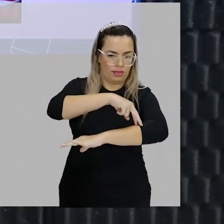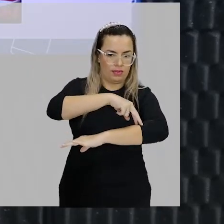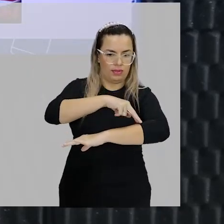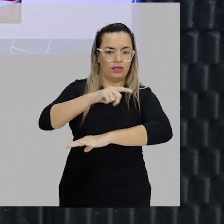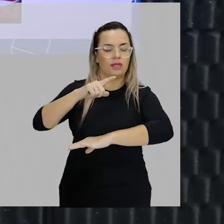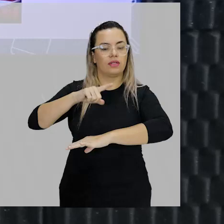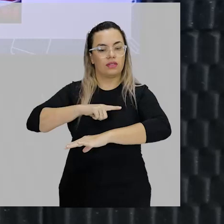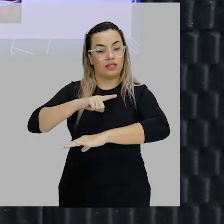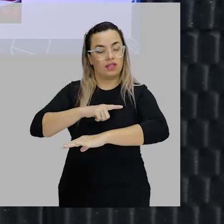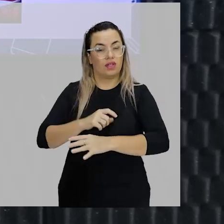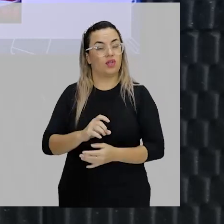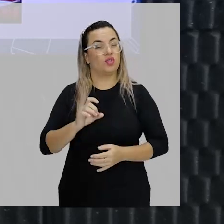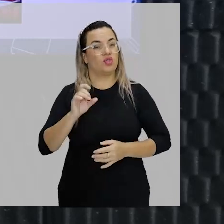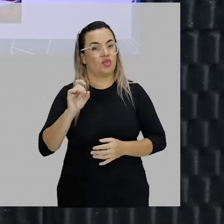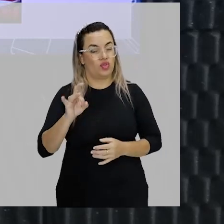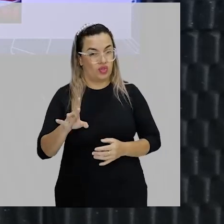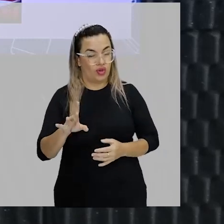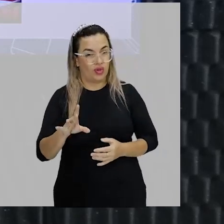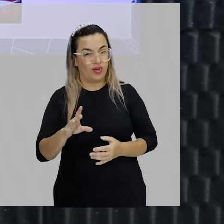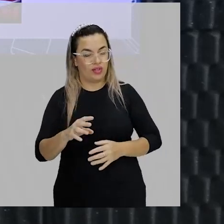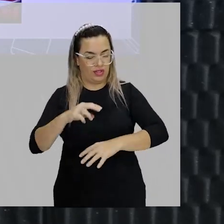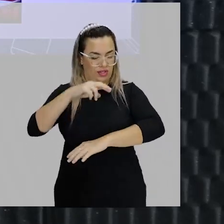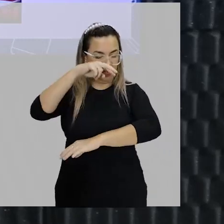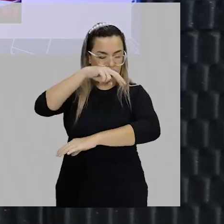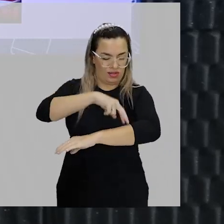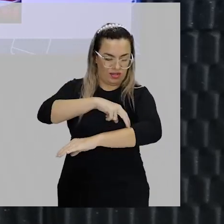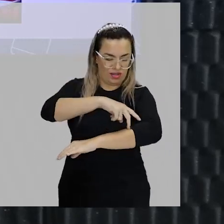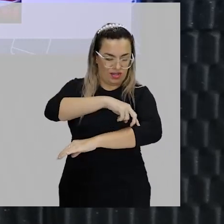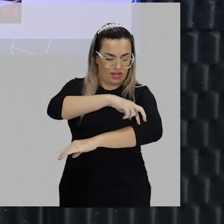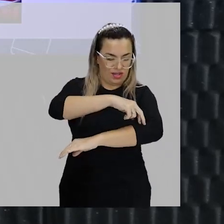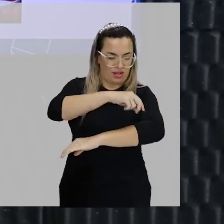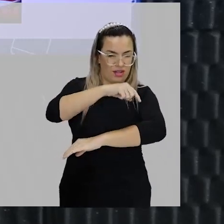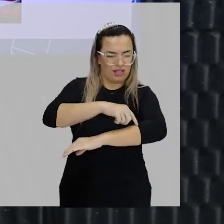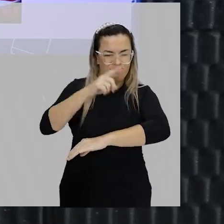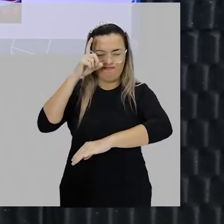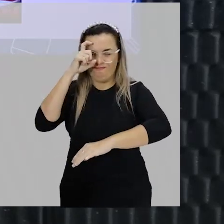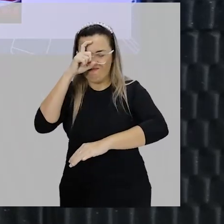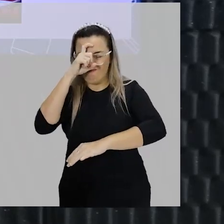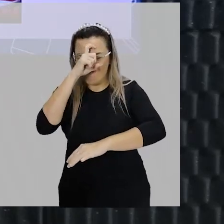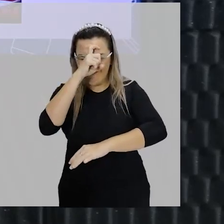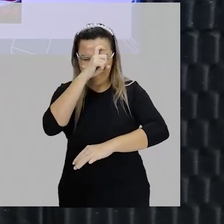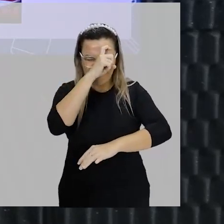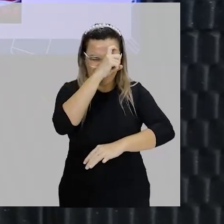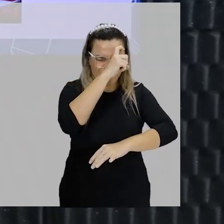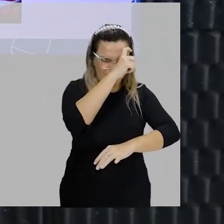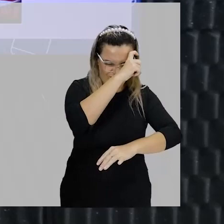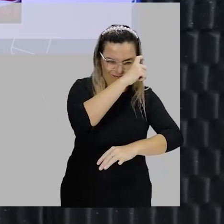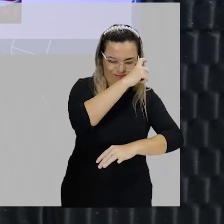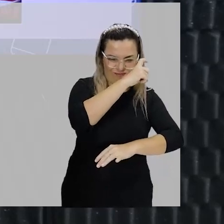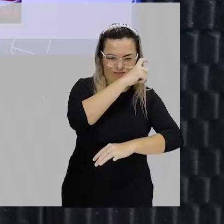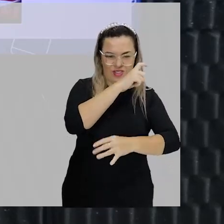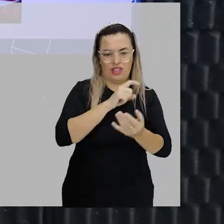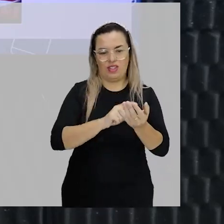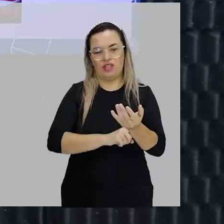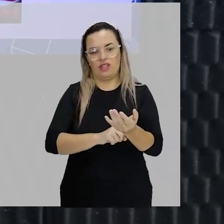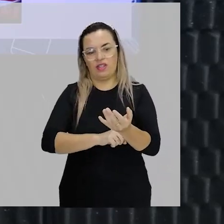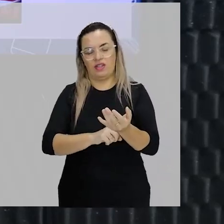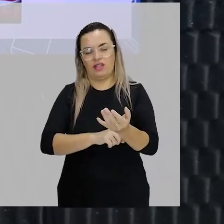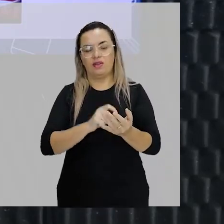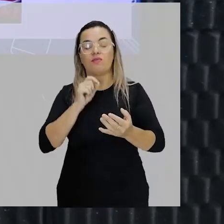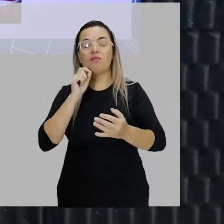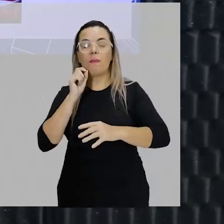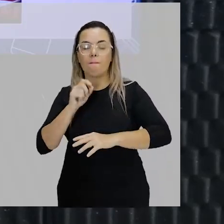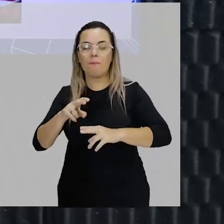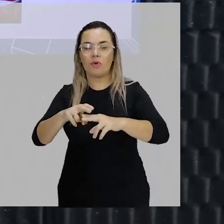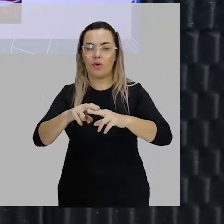fosso d'água. Só que isso aí acaba que causando, deixando a corrida desse atleta um pouco incômoda. Esse é o objetivo desse